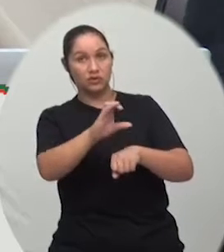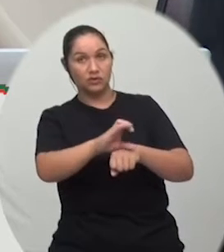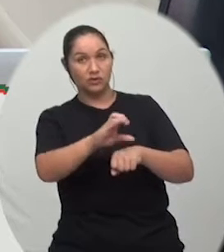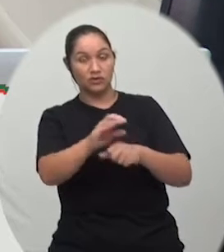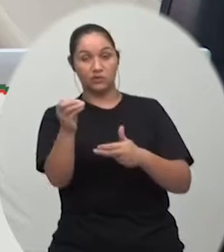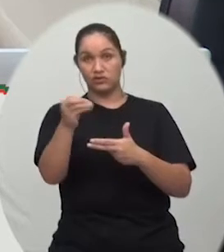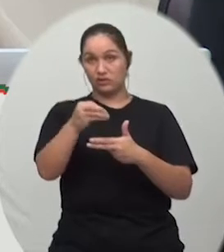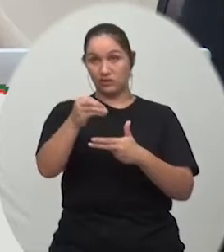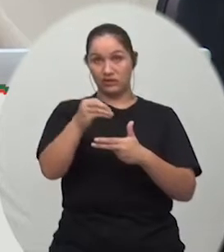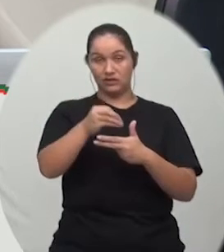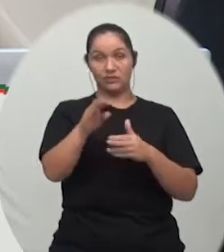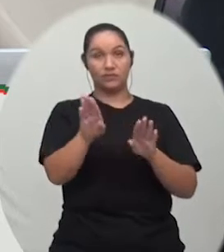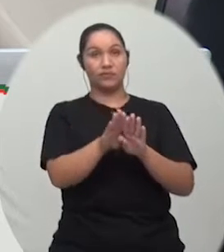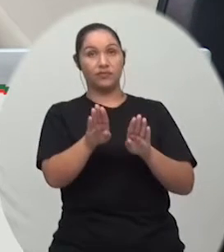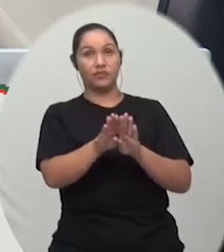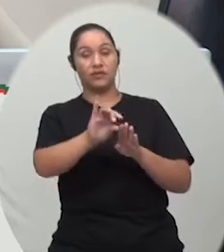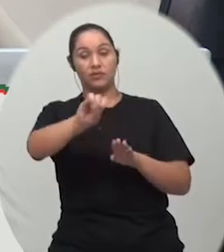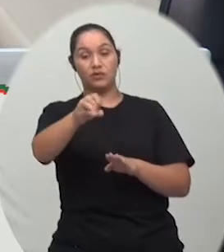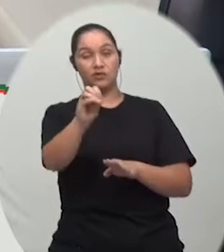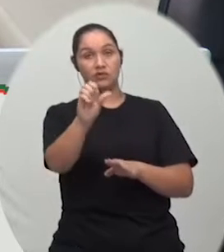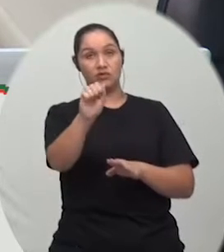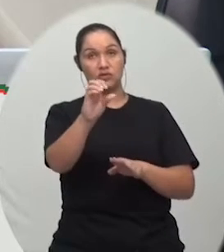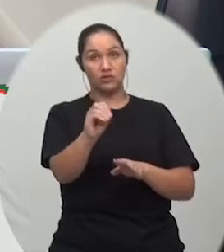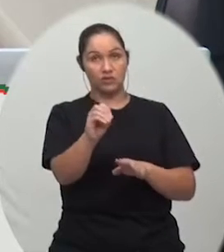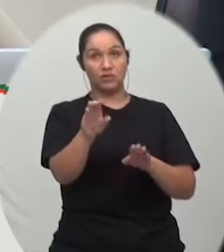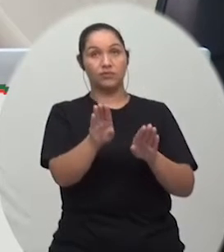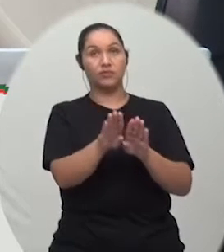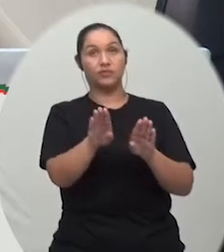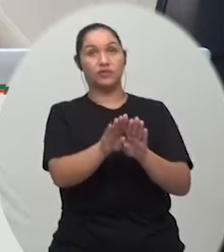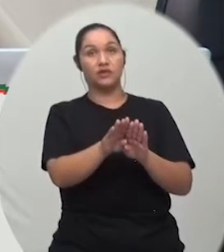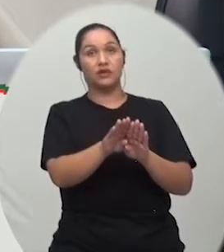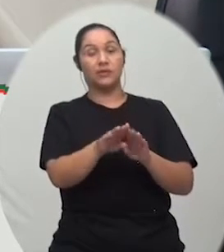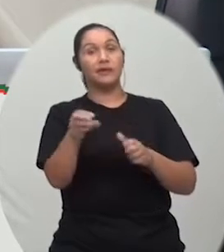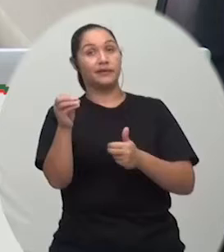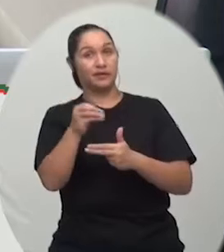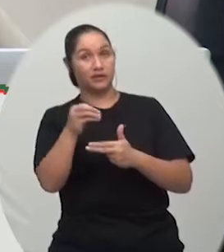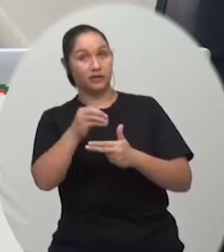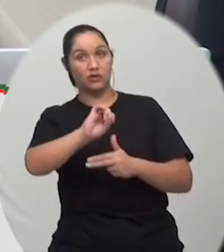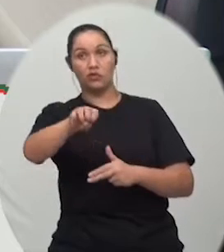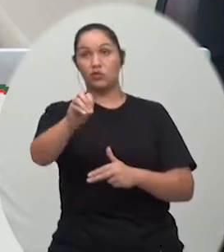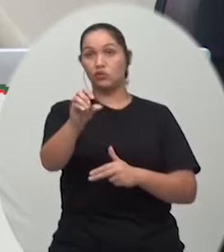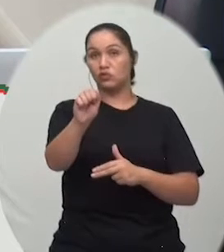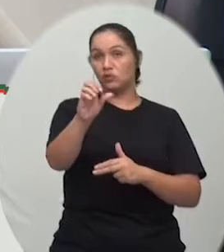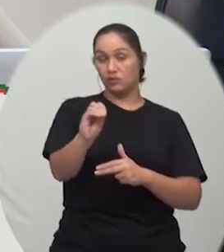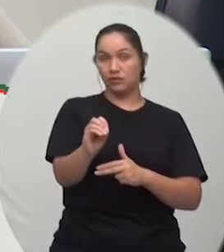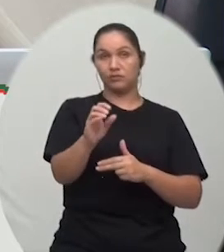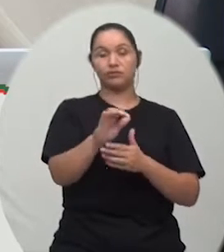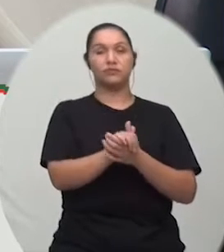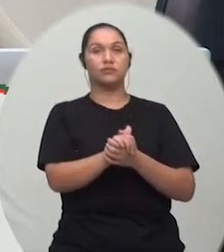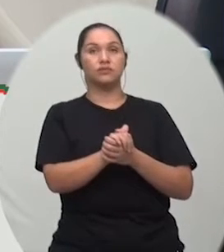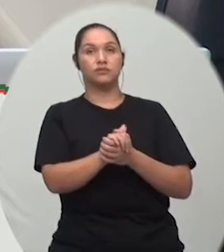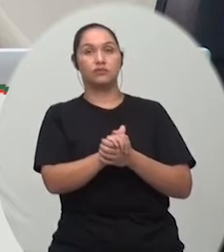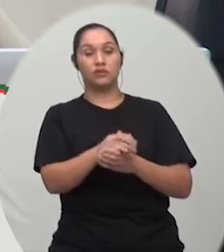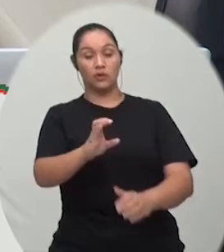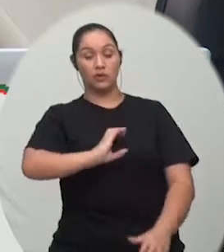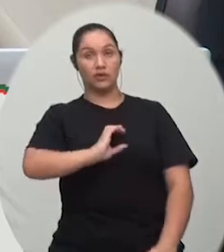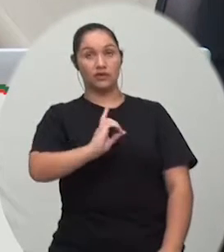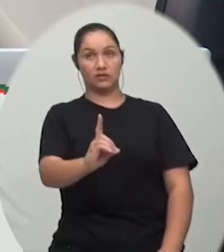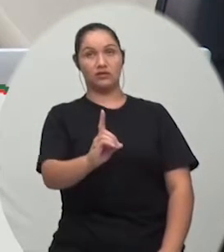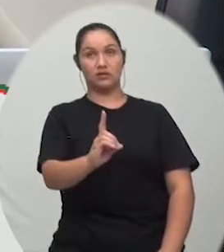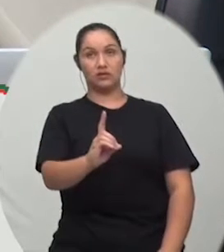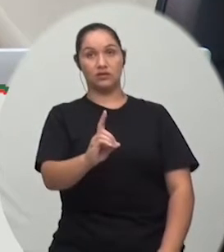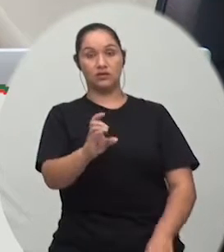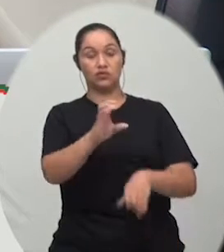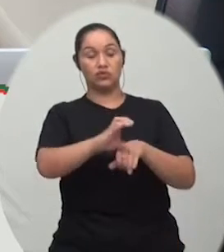de Práticas Jurídicas do curso de Direito da Unesc, João Carlos de Medeiros Rodrigues Júnior, coordenador do curso da